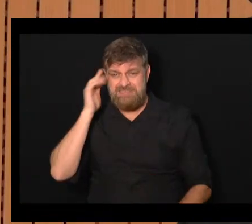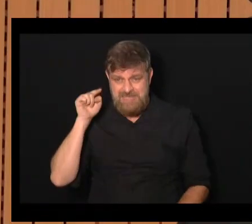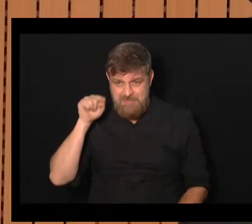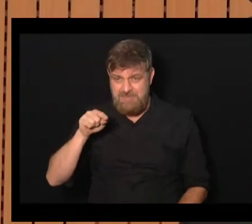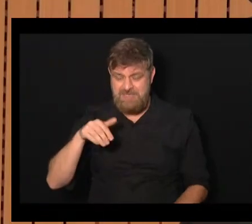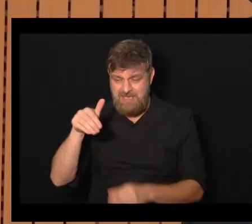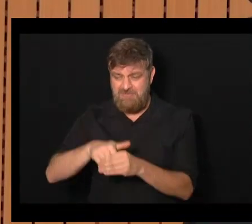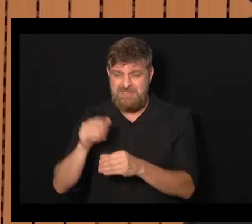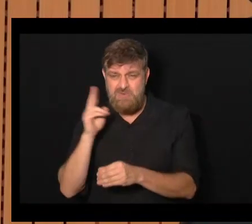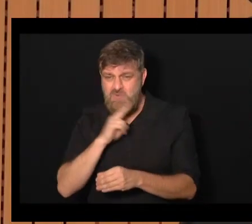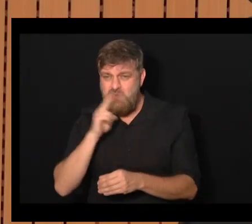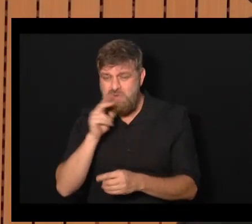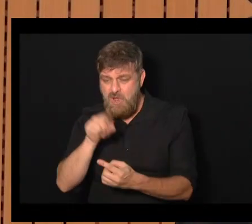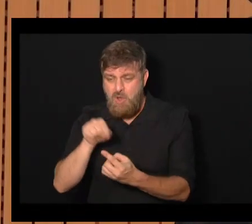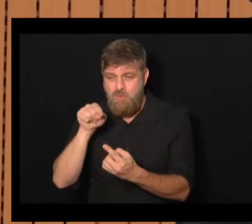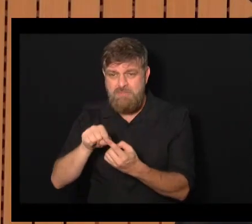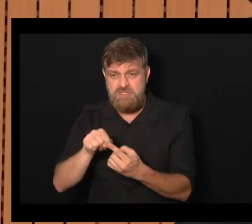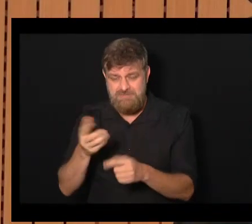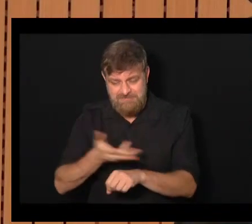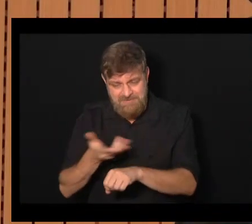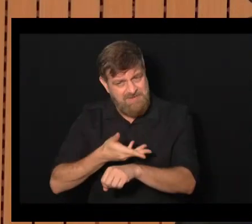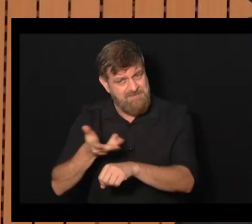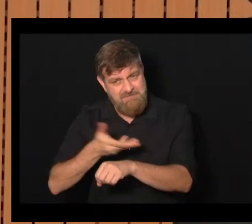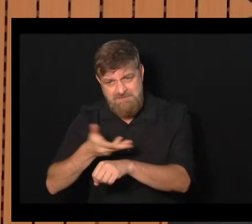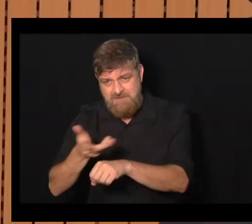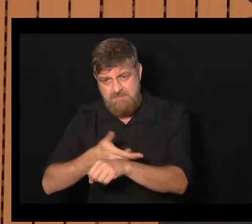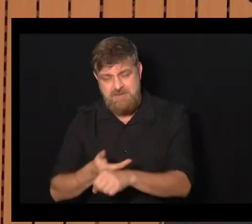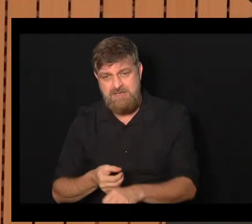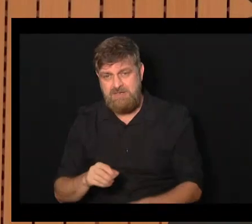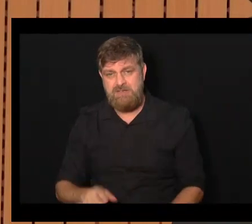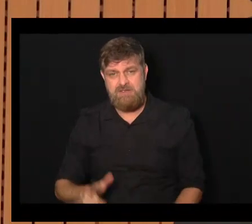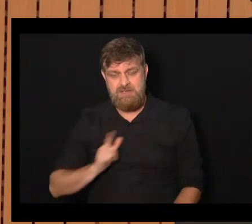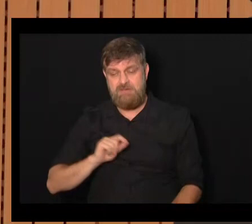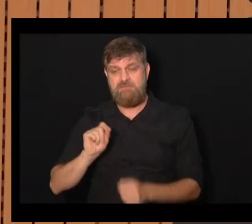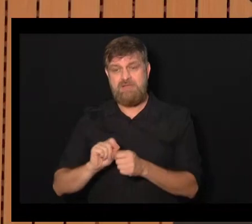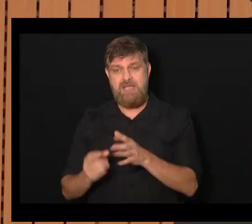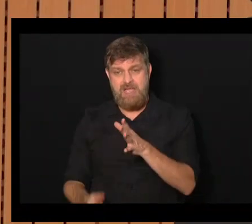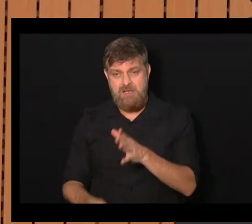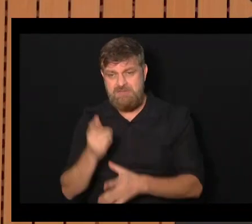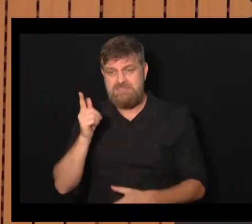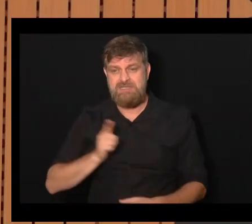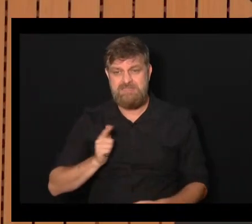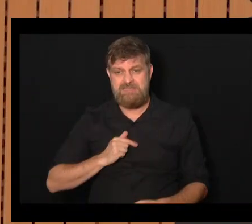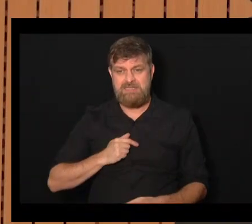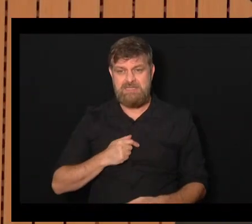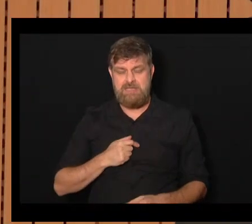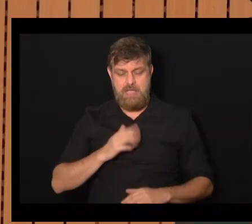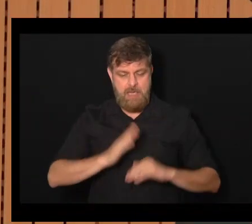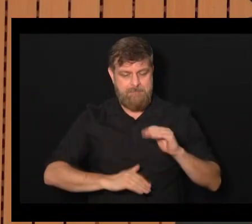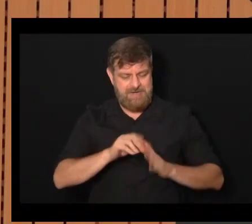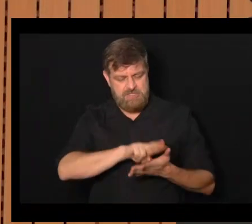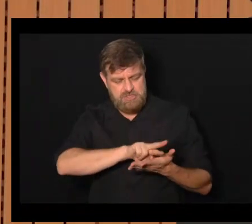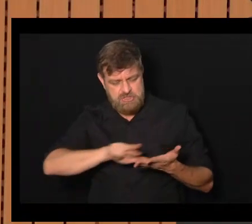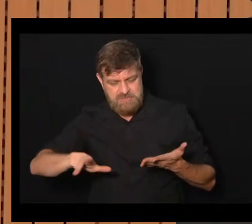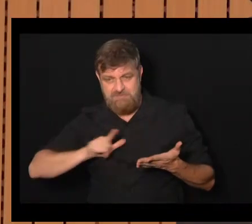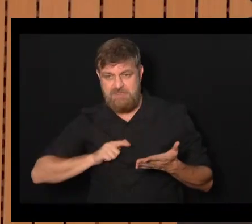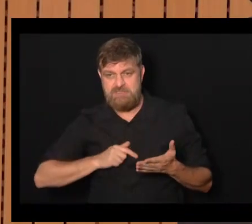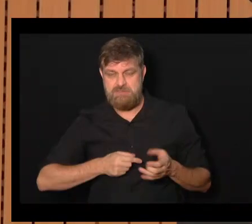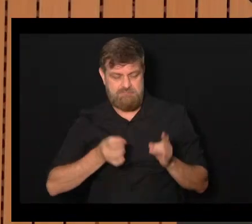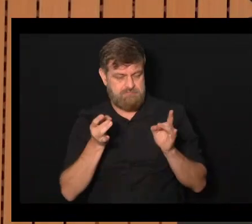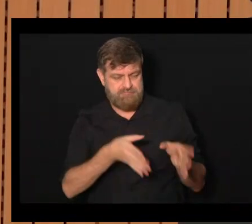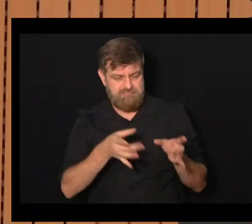regime de urgência serve para apressar o andamento de projeto e isso acarreta na dispensa de diversos procedimentos internos,